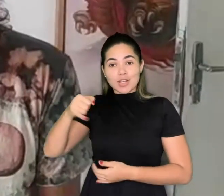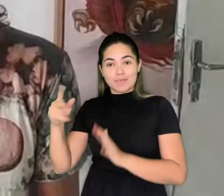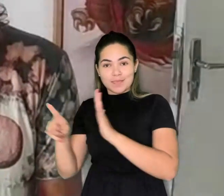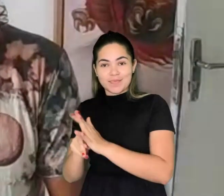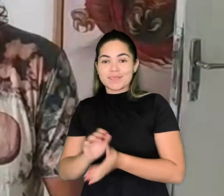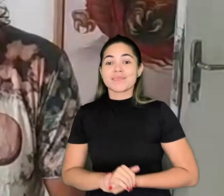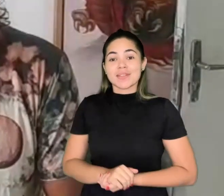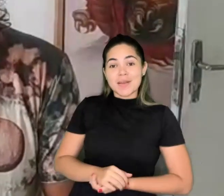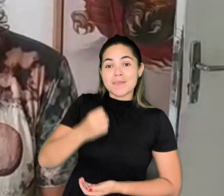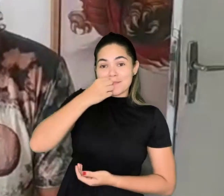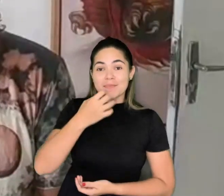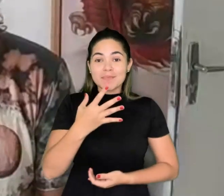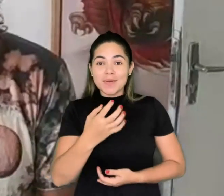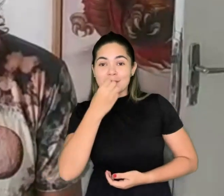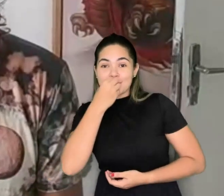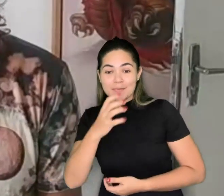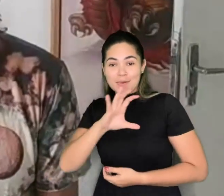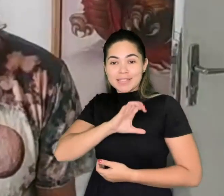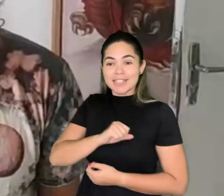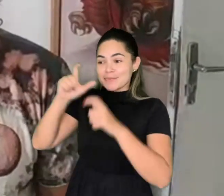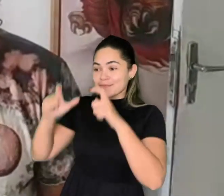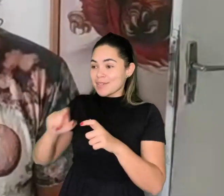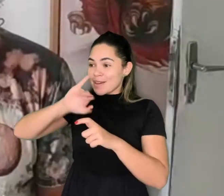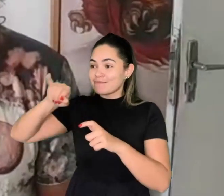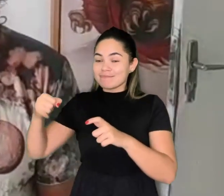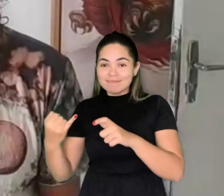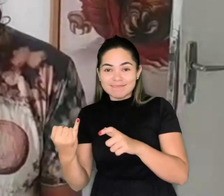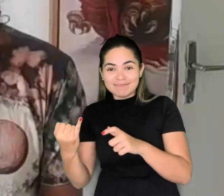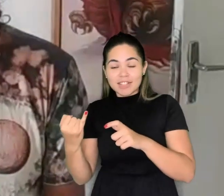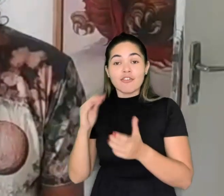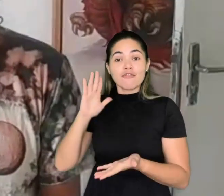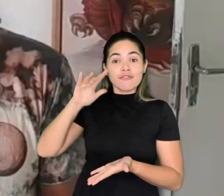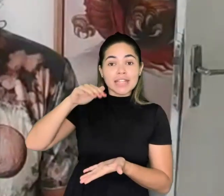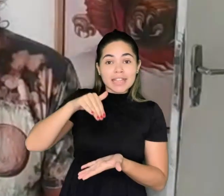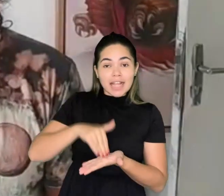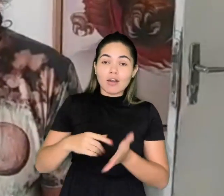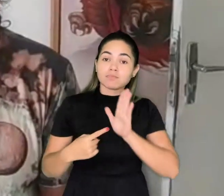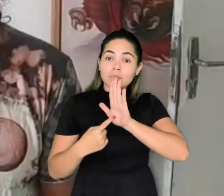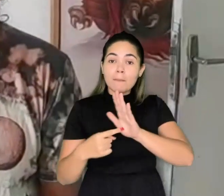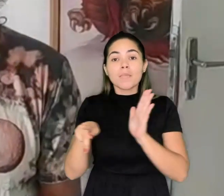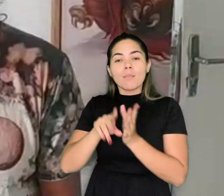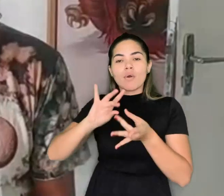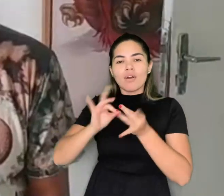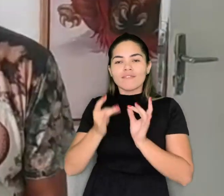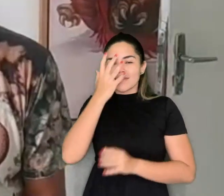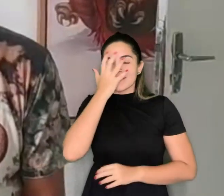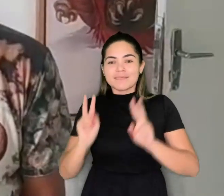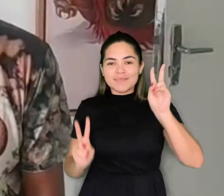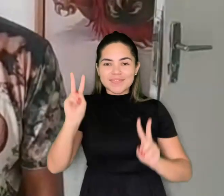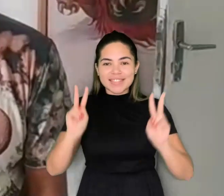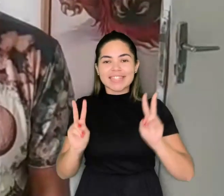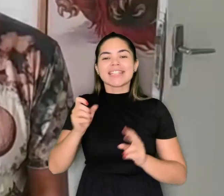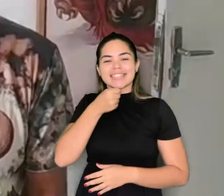Bom Jardim, né? Bom, meu Bom Jardim. E no cortejo lá, de encerramento da oficina, já no